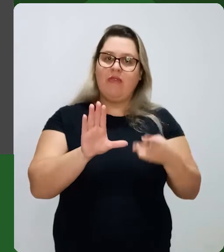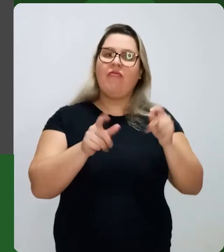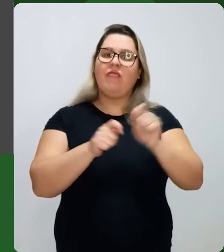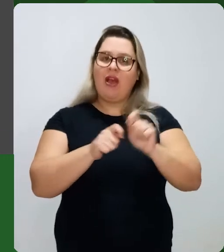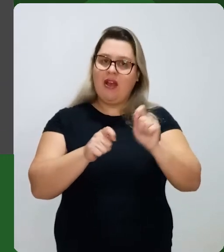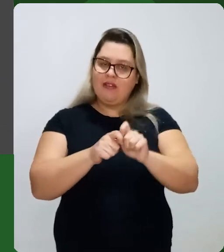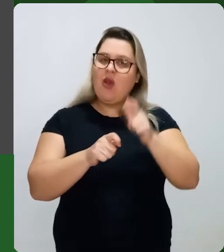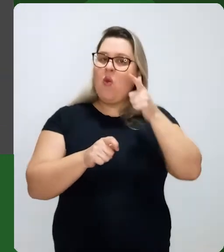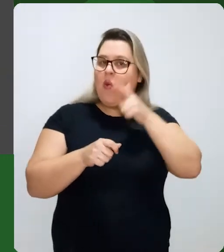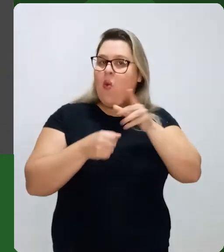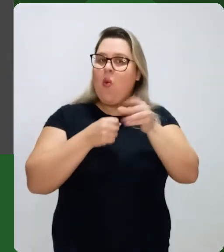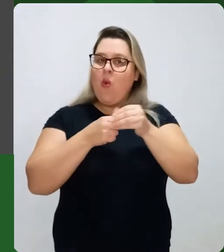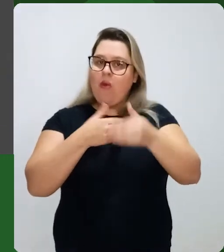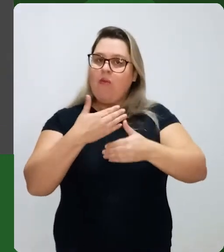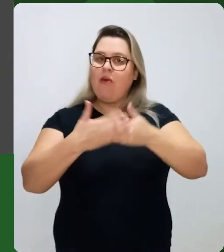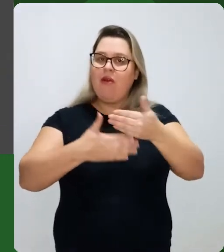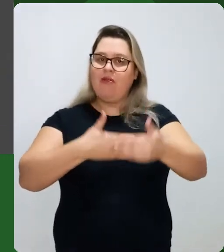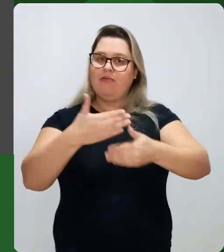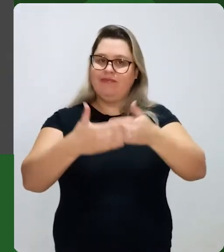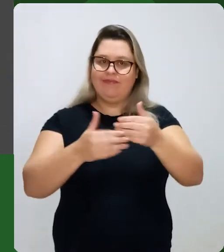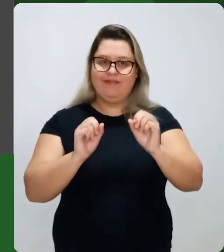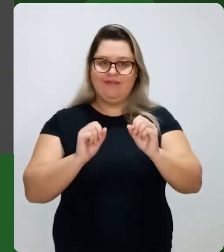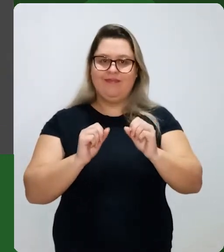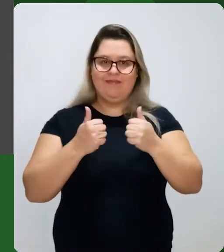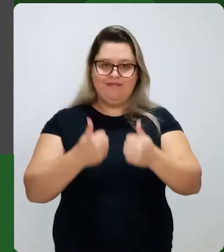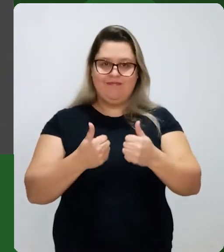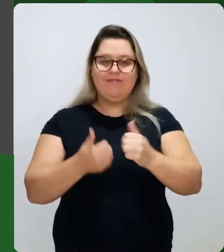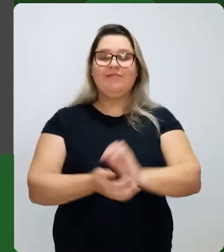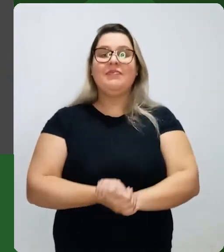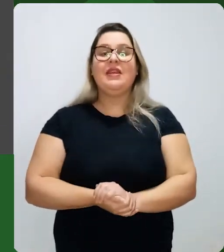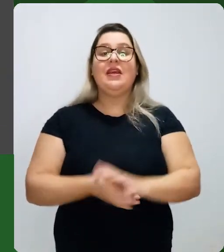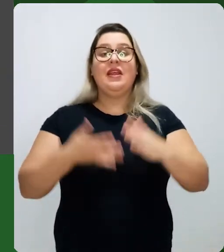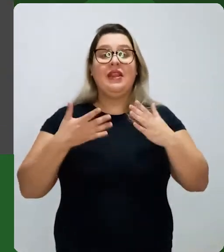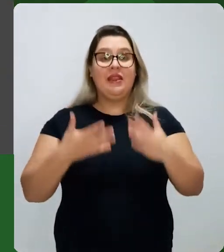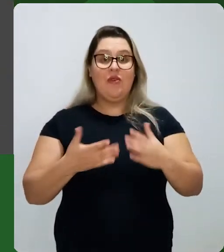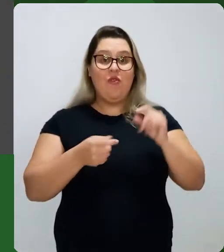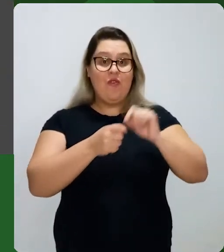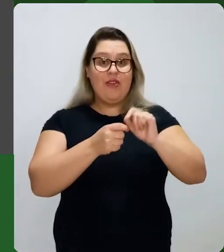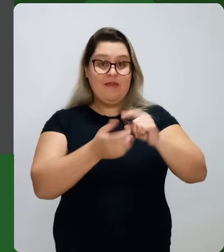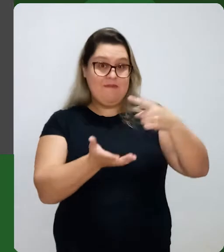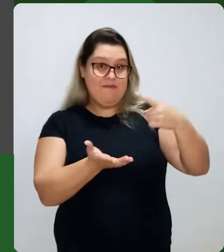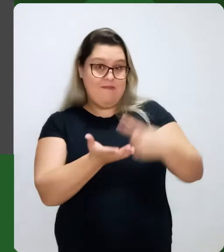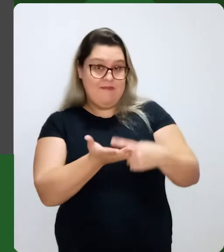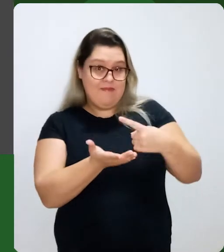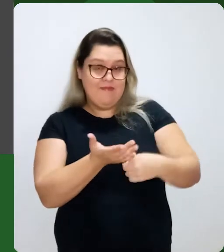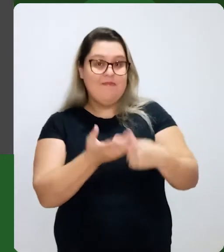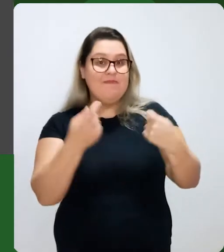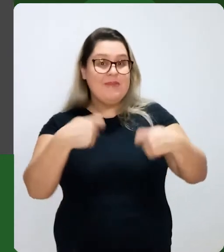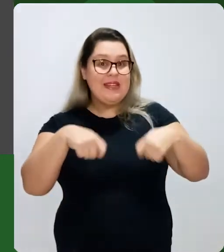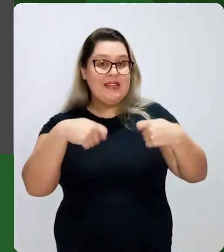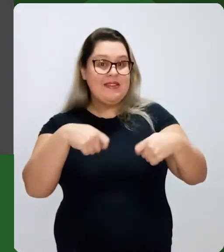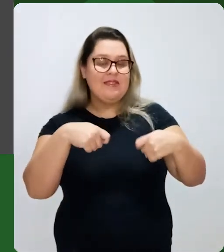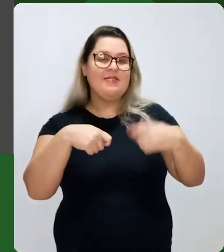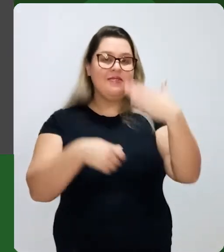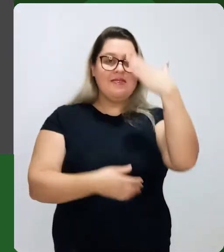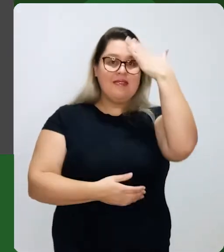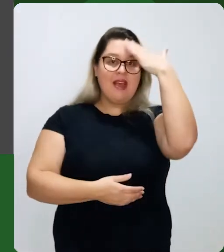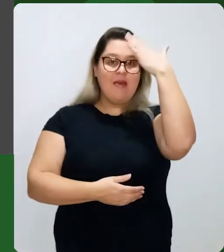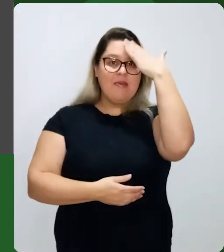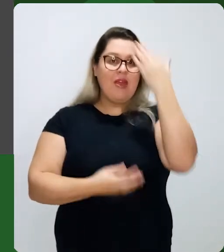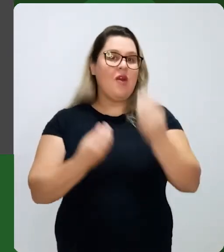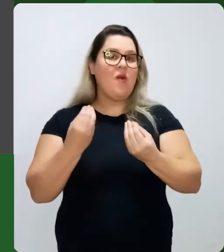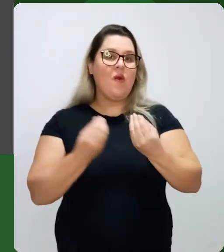né? Já tem um nível mínimo de conhecimento a respeito disso. Pra gente fazer essa marcação, a gente precisa saber como é que